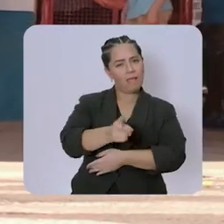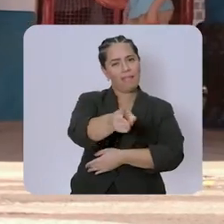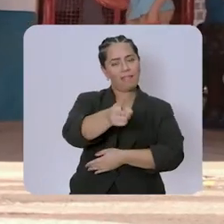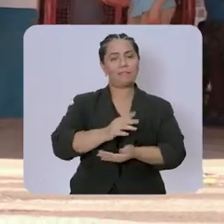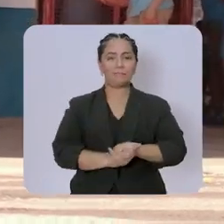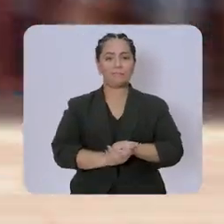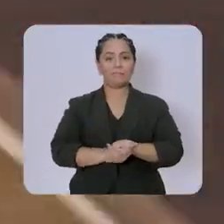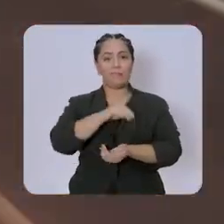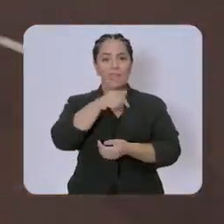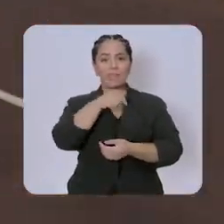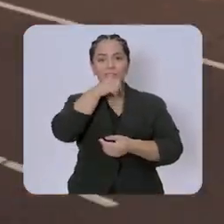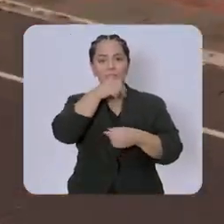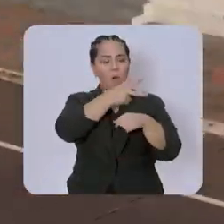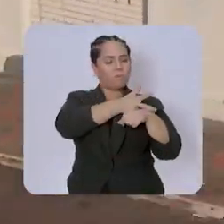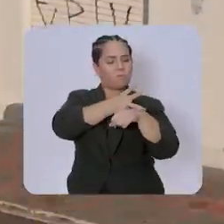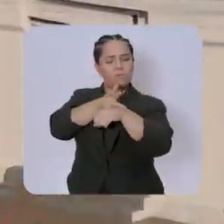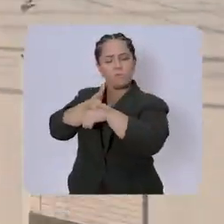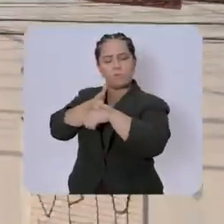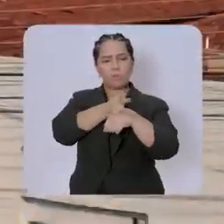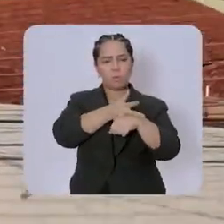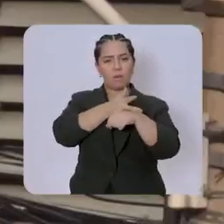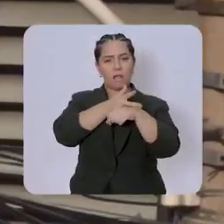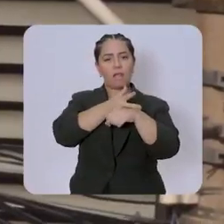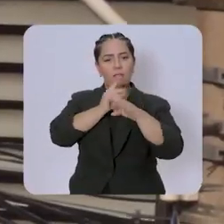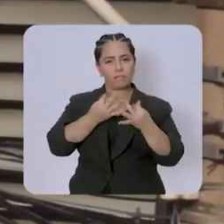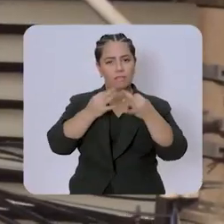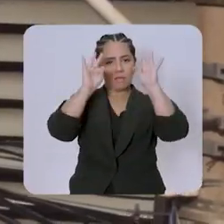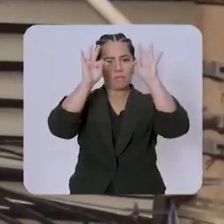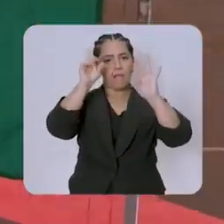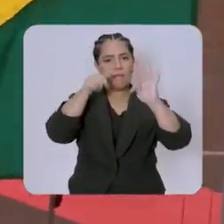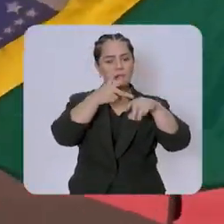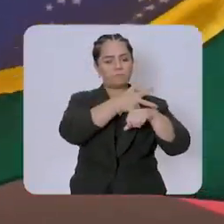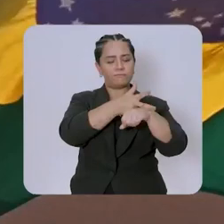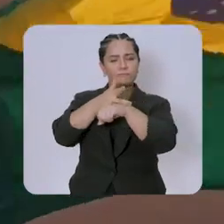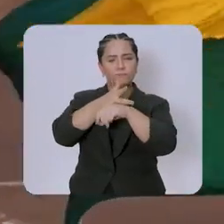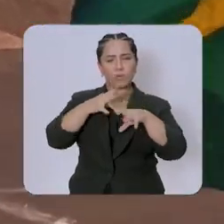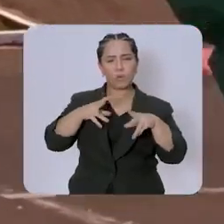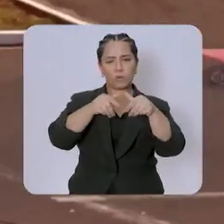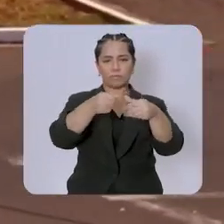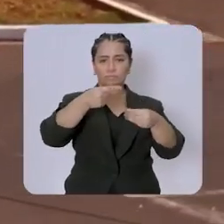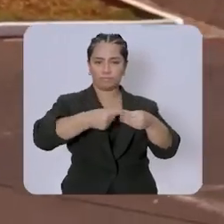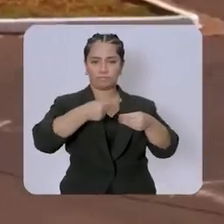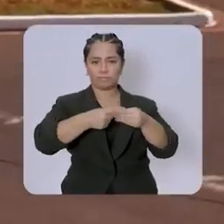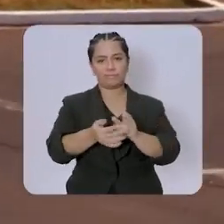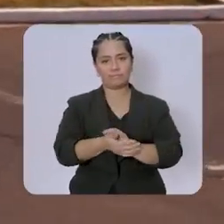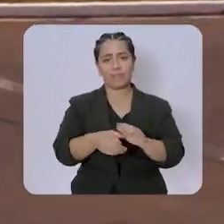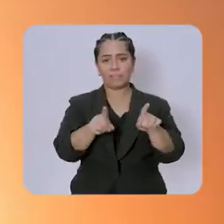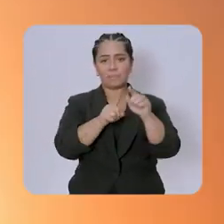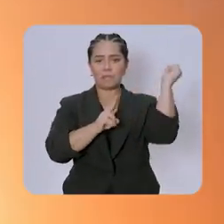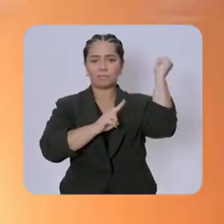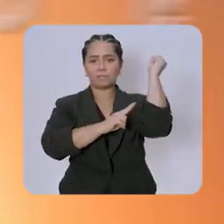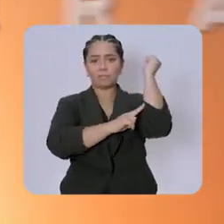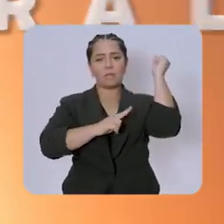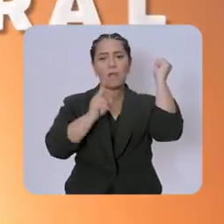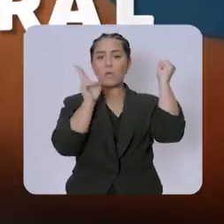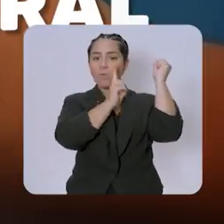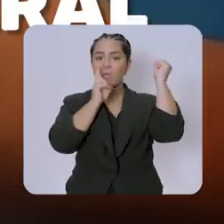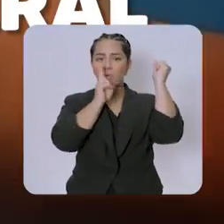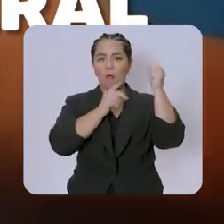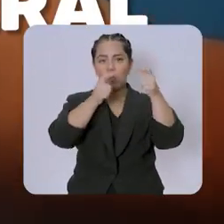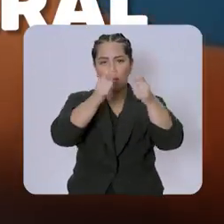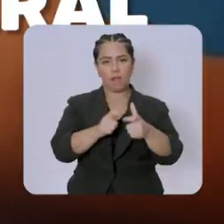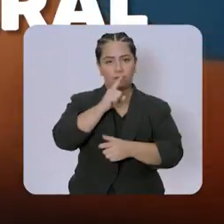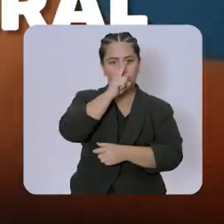ser permanente. Vem aí a Muralha Digital. São câmeras de vigilância espalhadas por toda a cidade e totens com botão